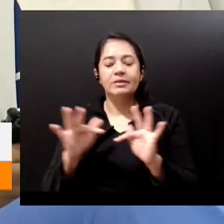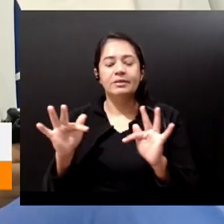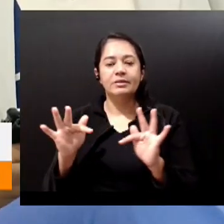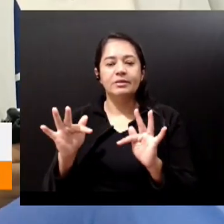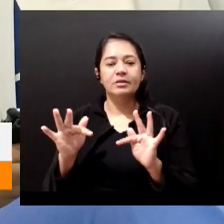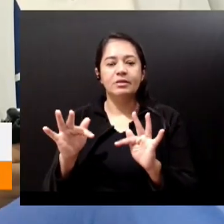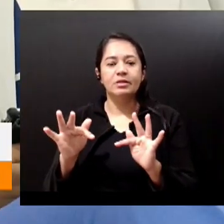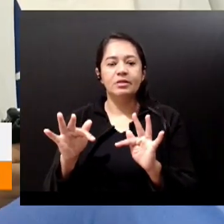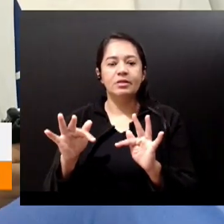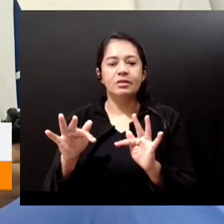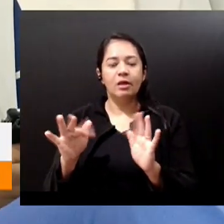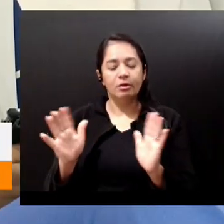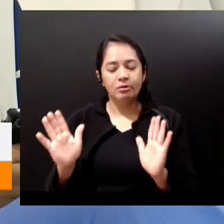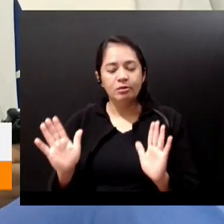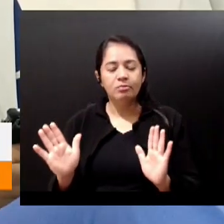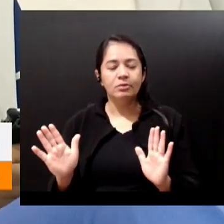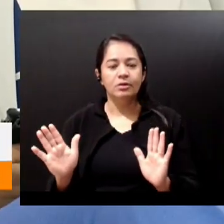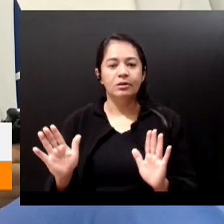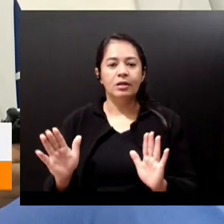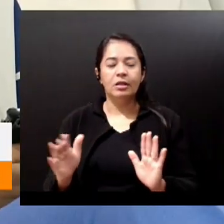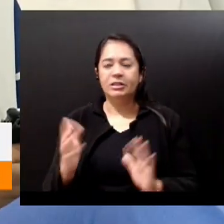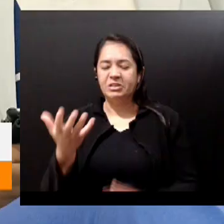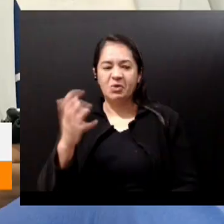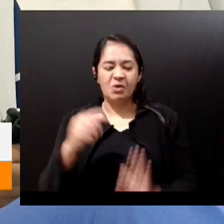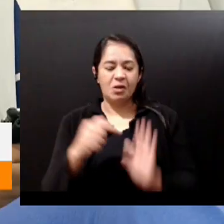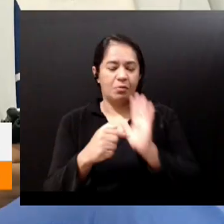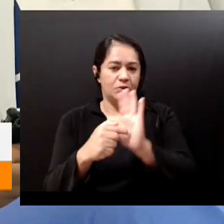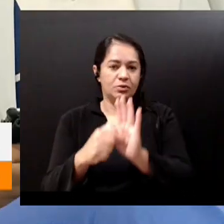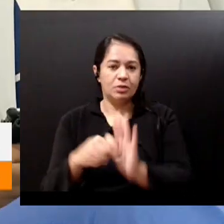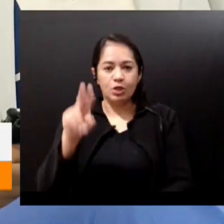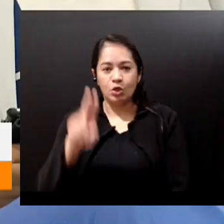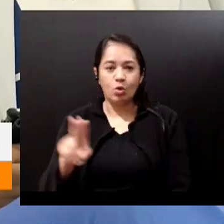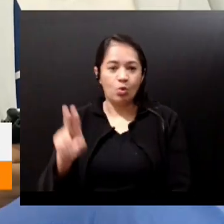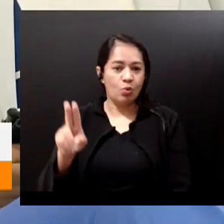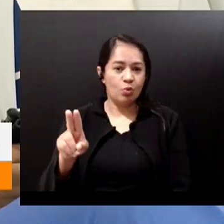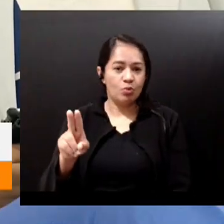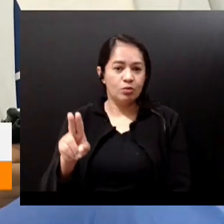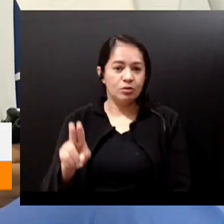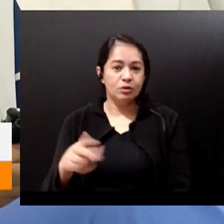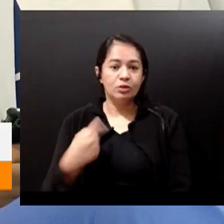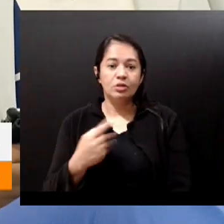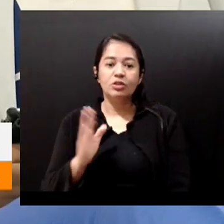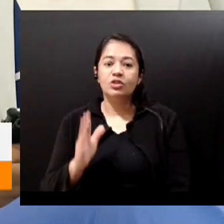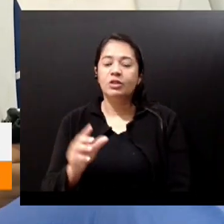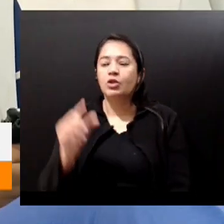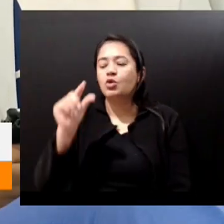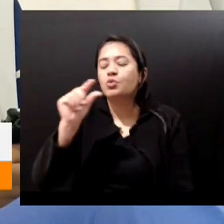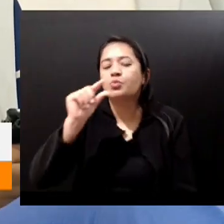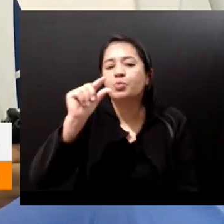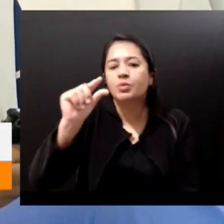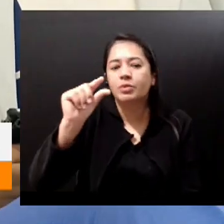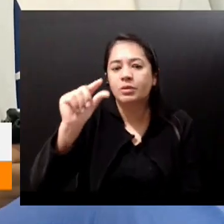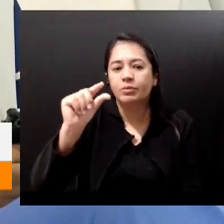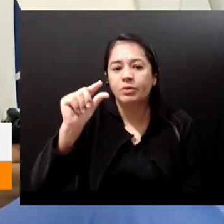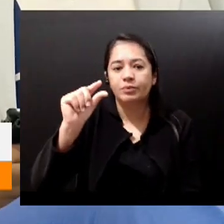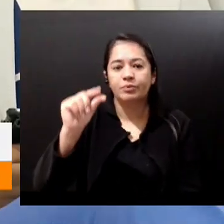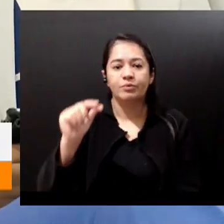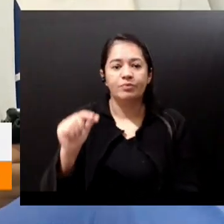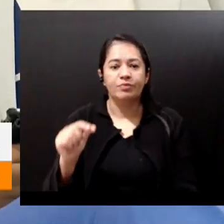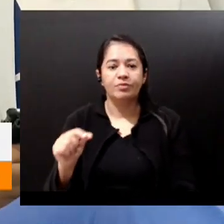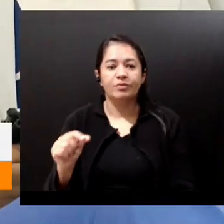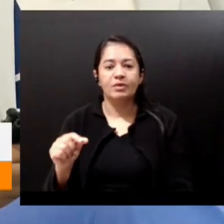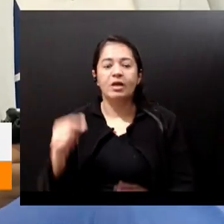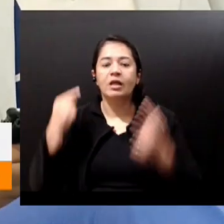né, mostrar que está usando, de repente, ouvindo uma música, a gente tem aí os pequenininhos Sim. sem os fios, né, o que eu acho até